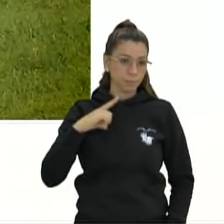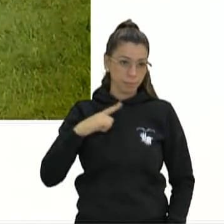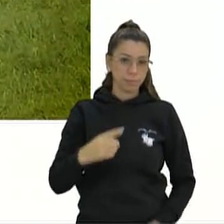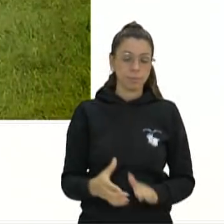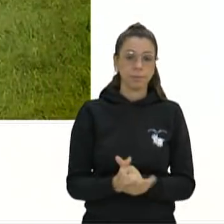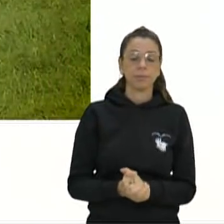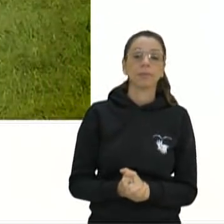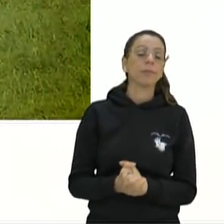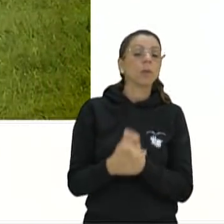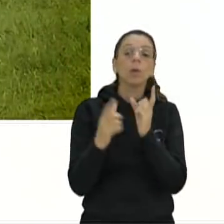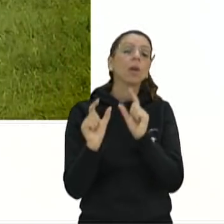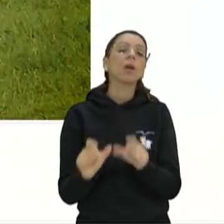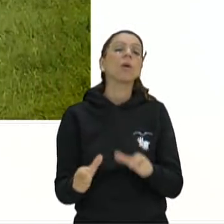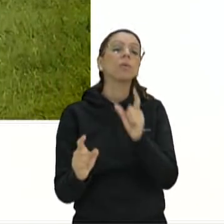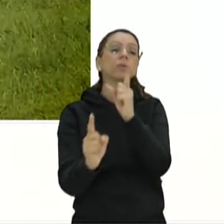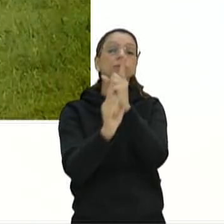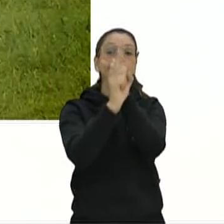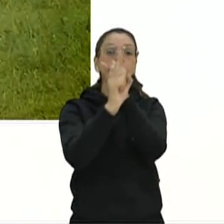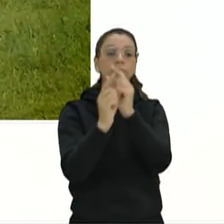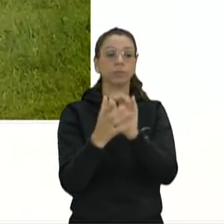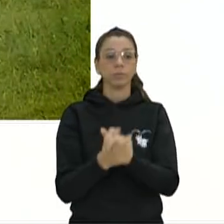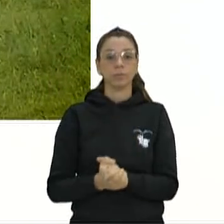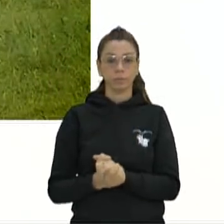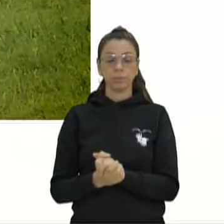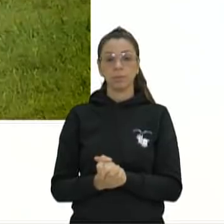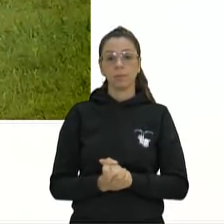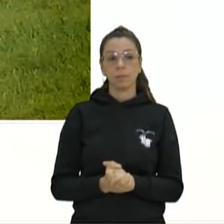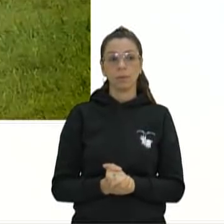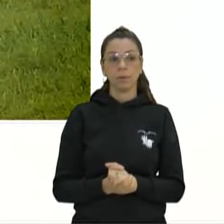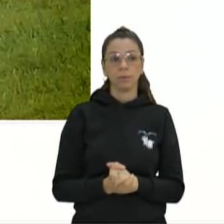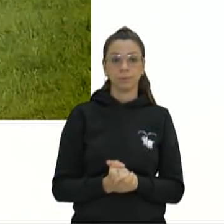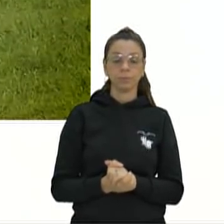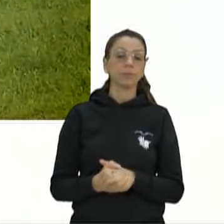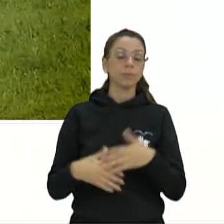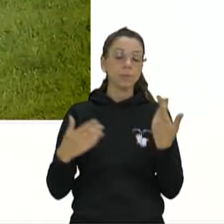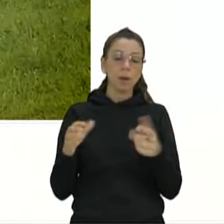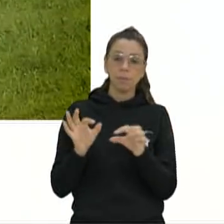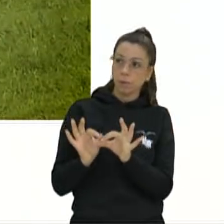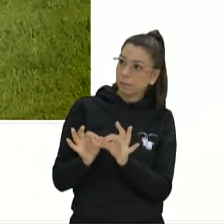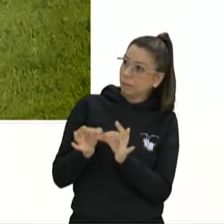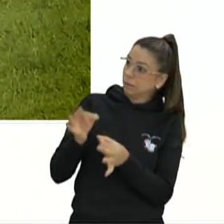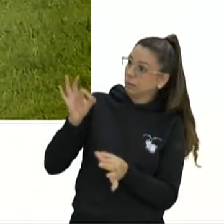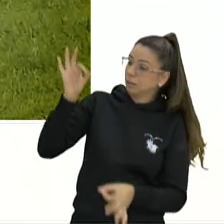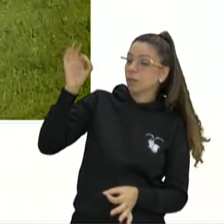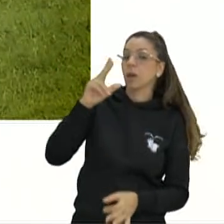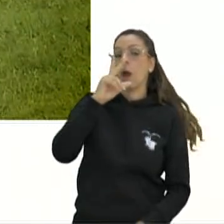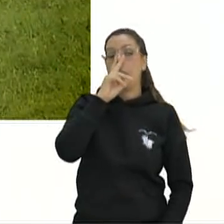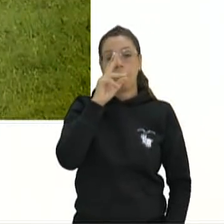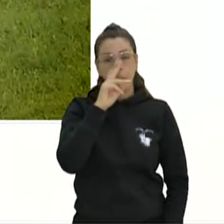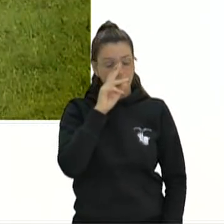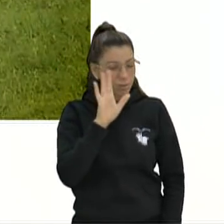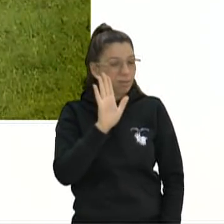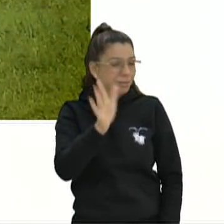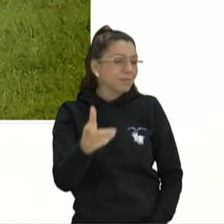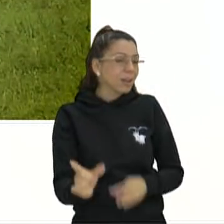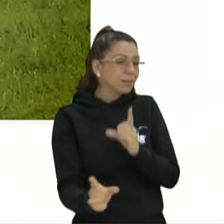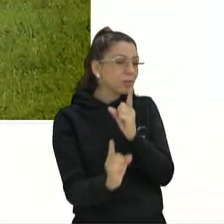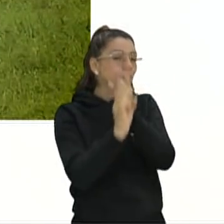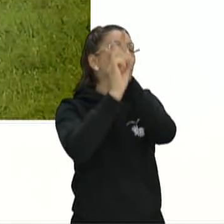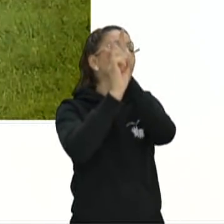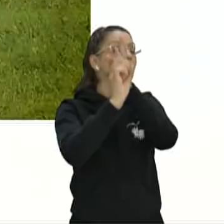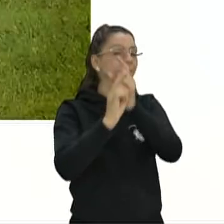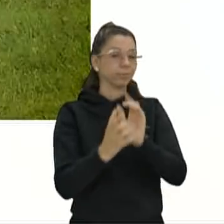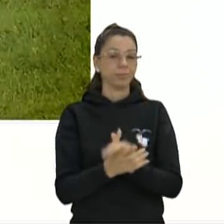E aonde que nós encontramos. Então eu estou pensando aqui em encontrar uma coisa bem alta para medir e eu acho que já encontrei alguma